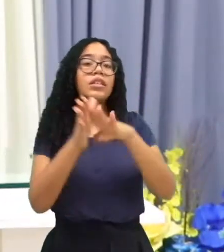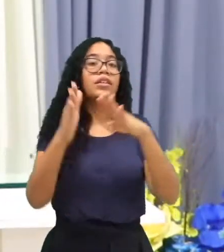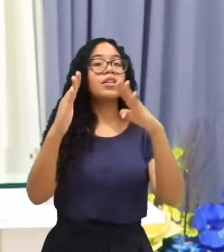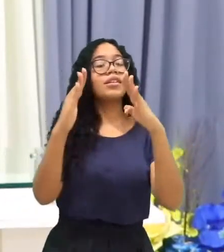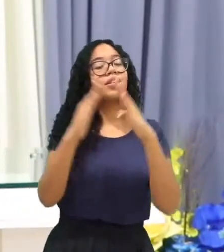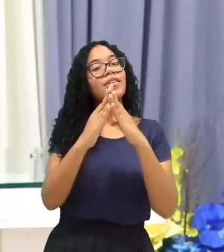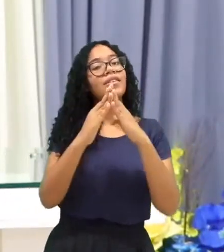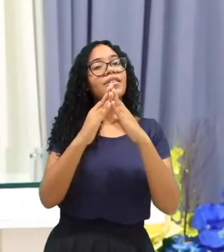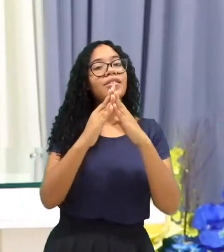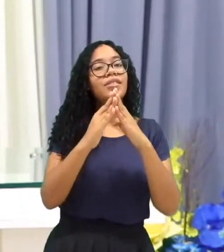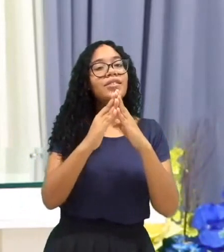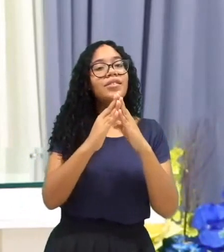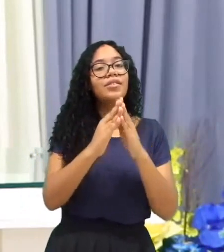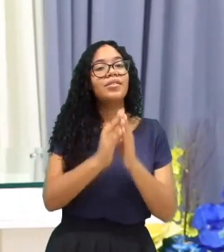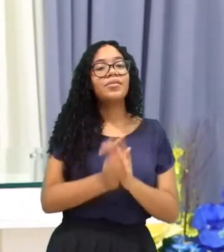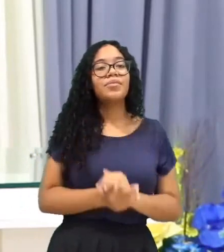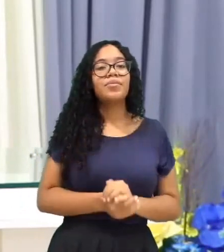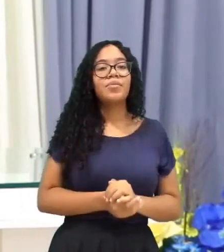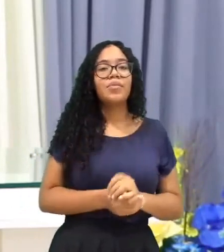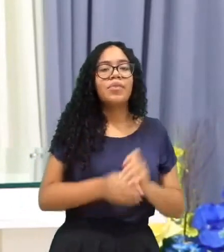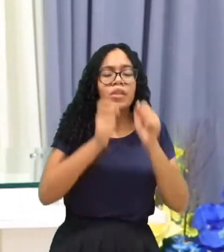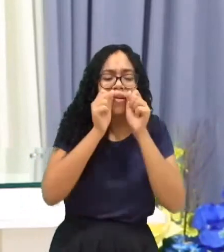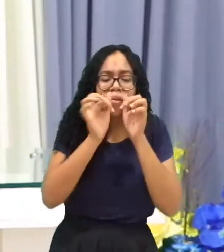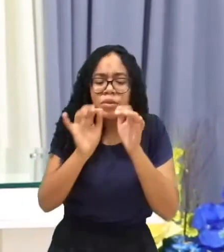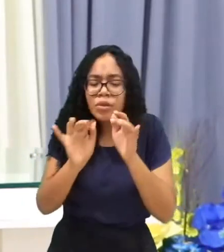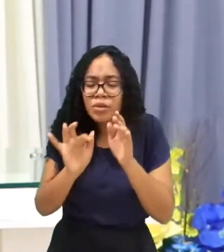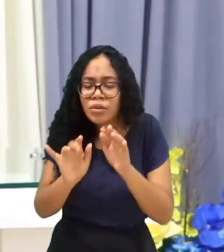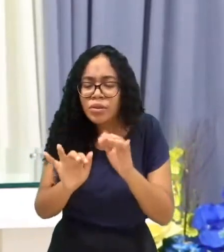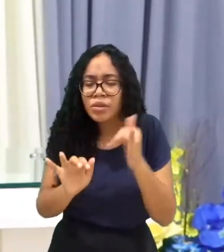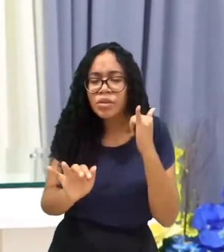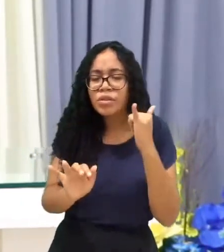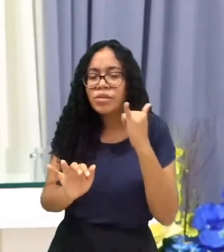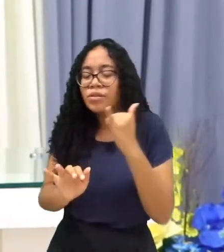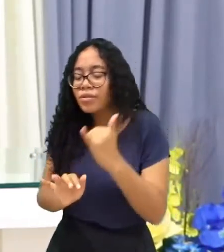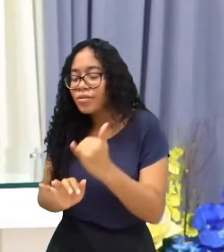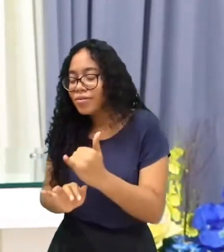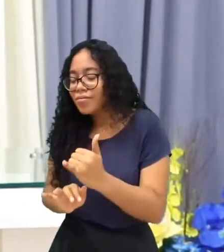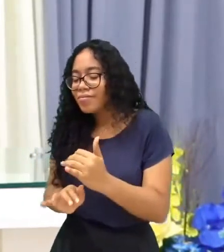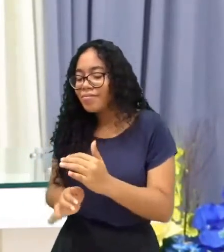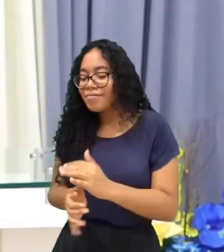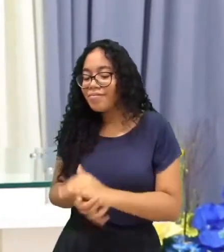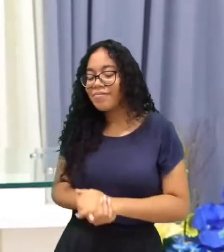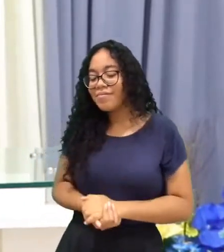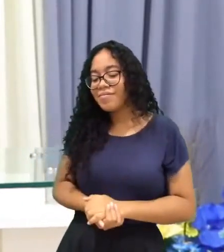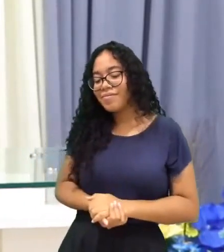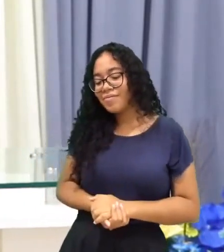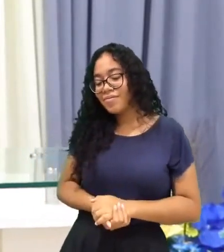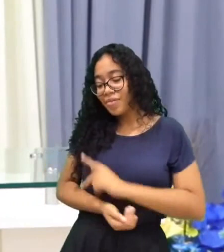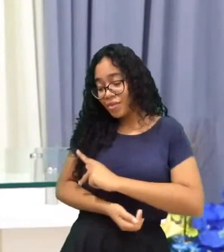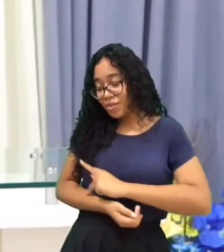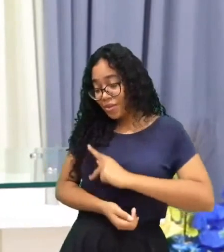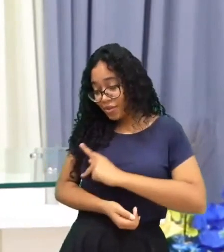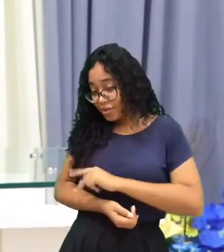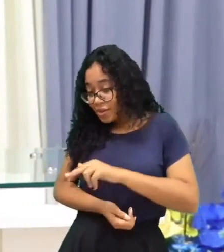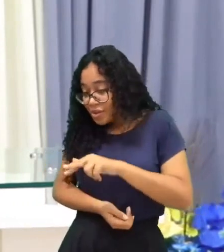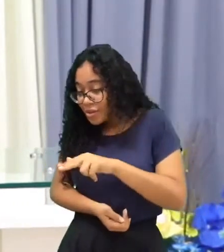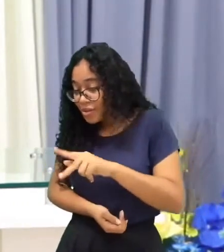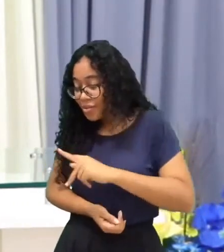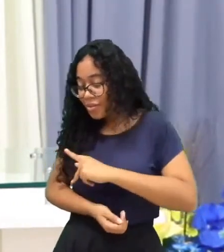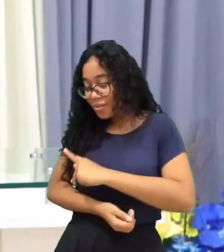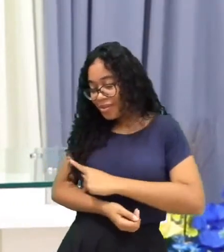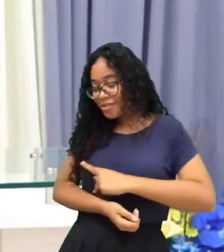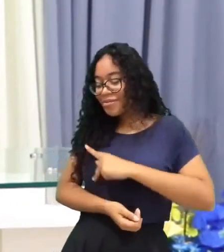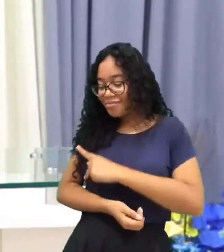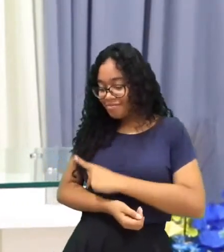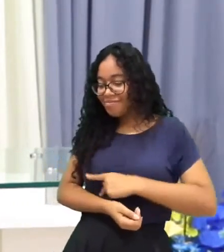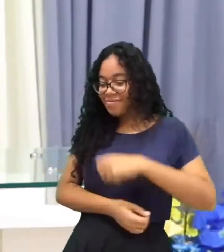a cabeça de Saulo e diz uma coisa que eu acho maravilhosíssima. Ele diz, irmão Saulo,